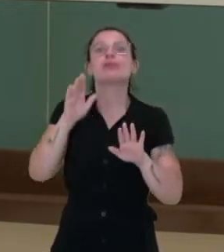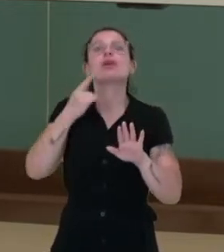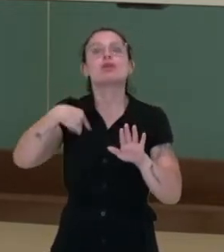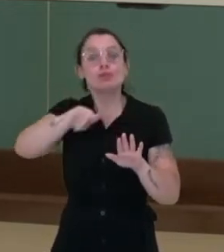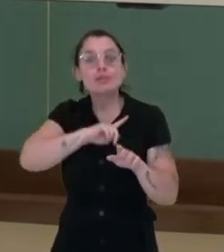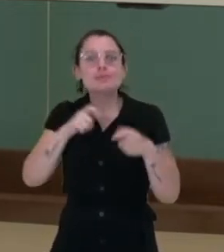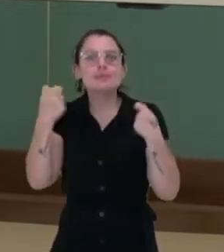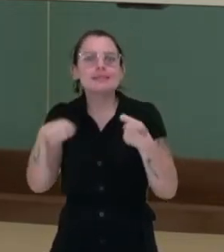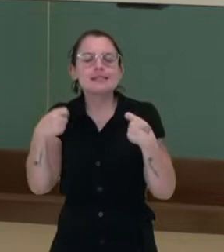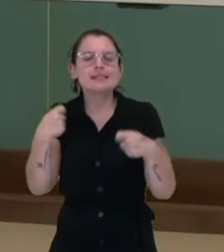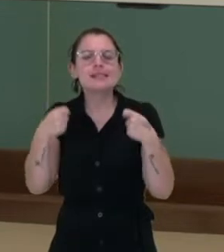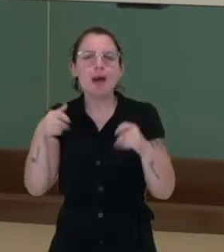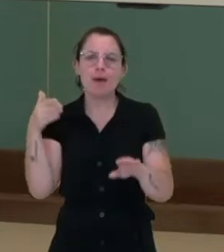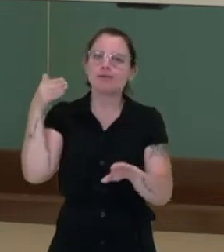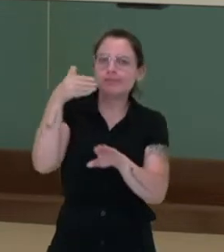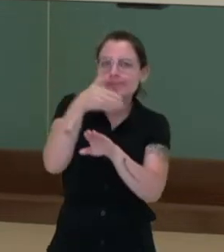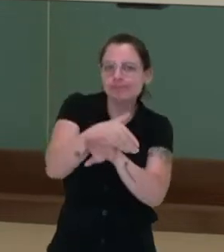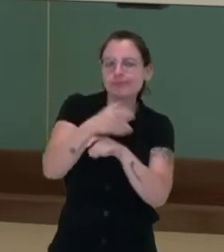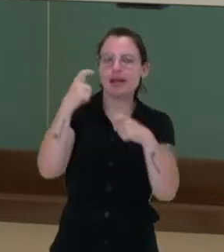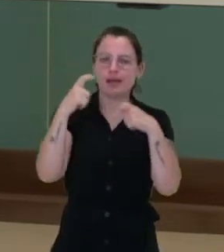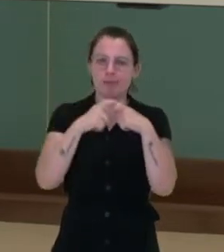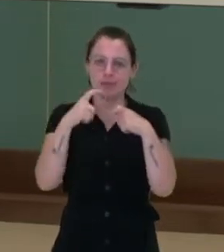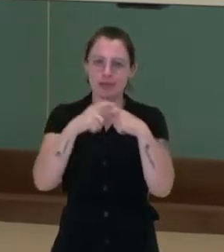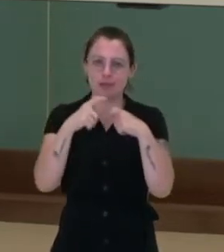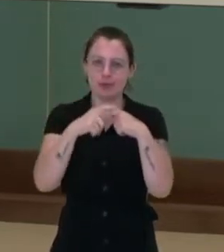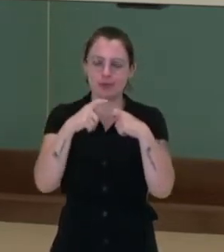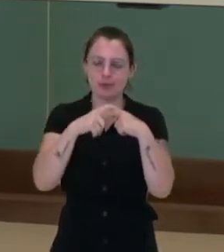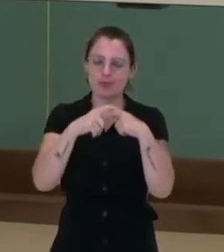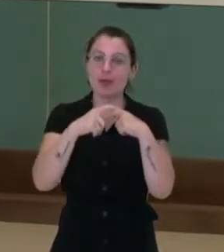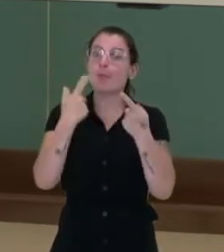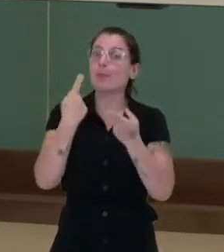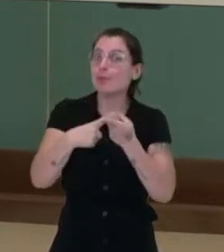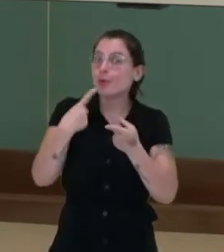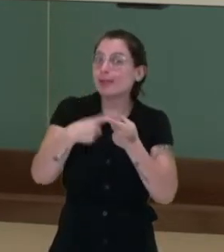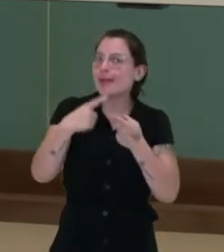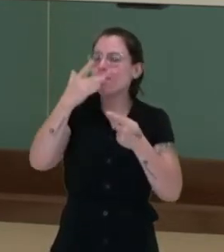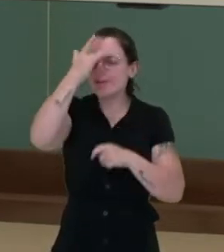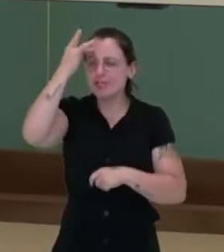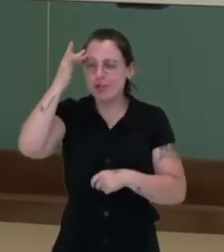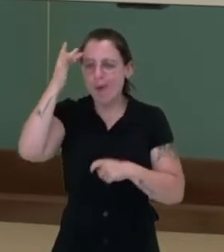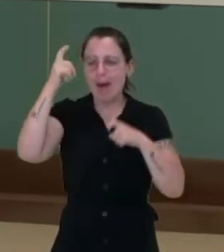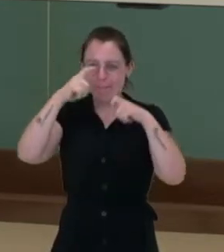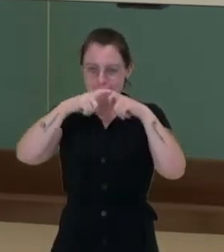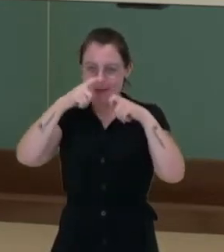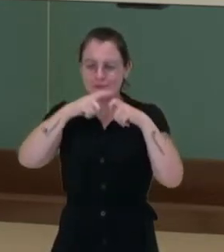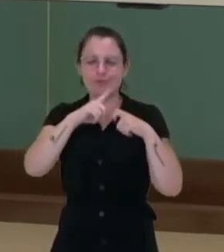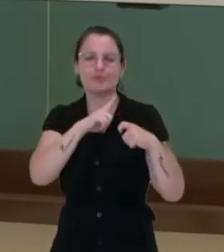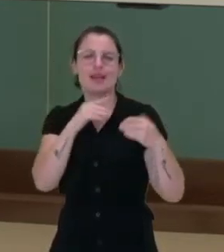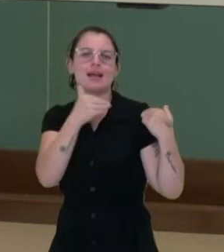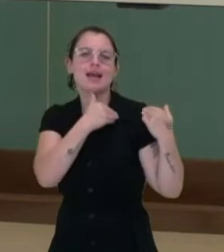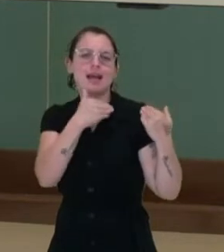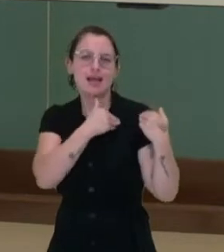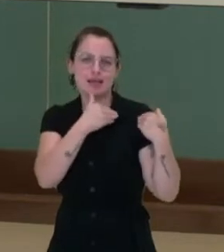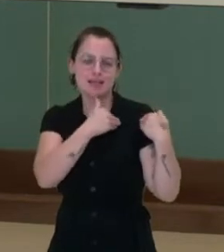médico. E somente um responsável na área de saúde vai